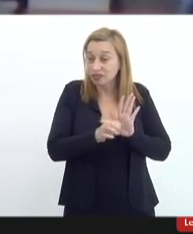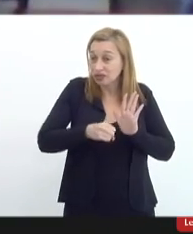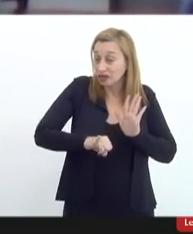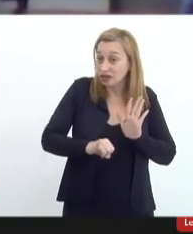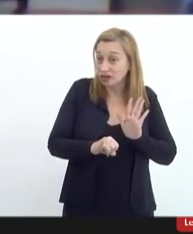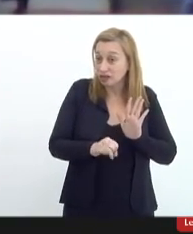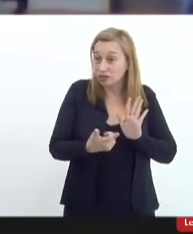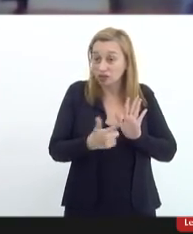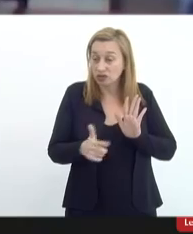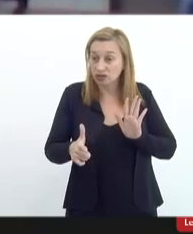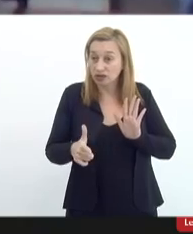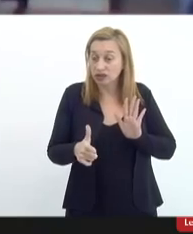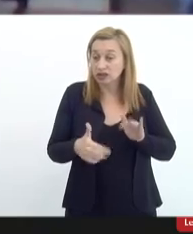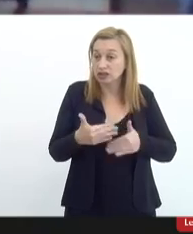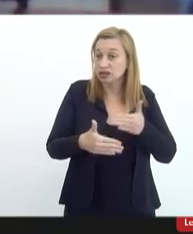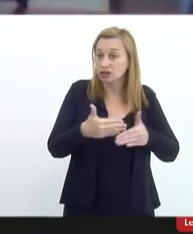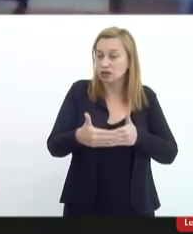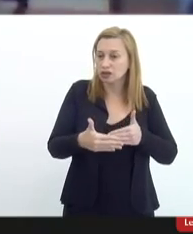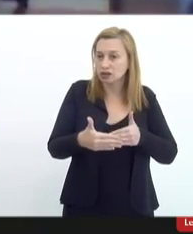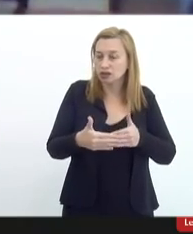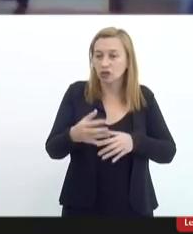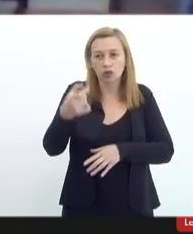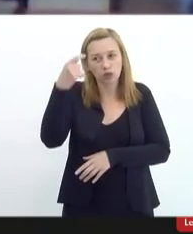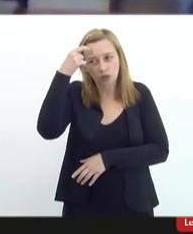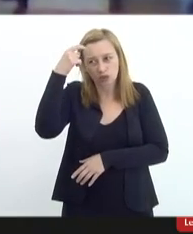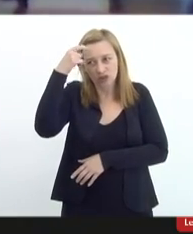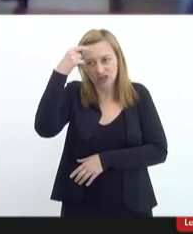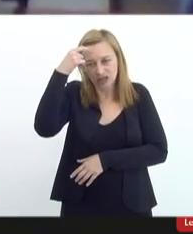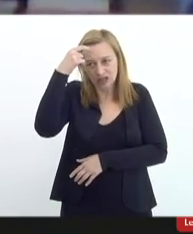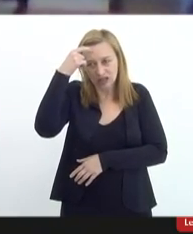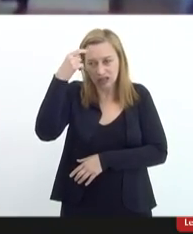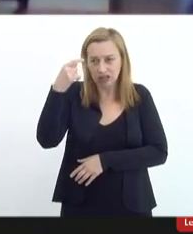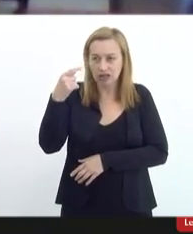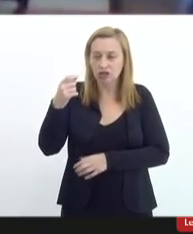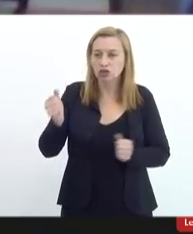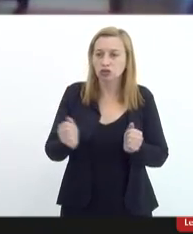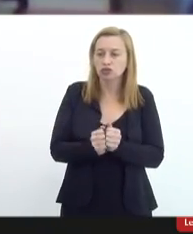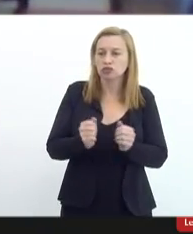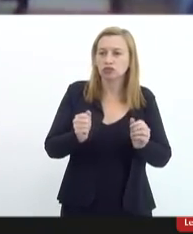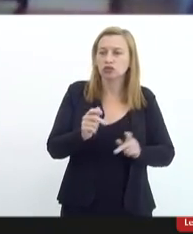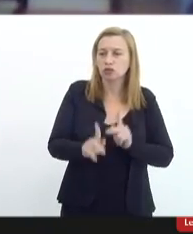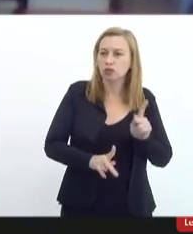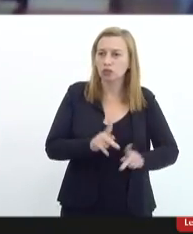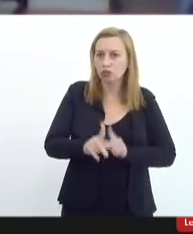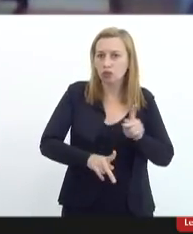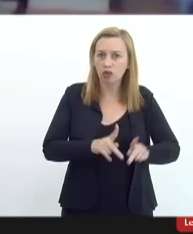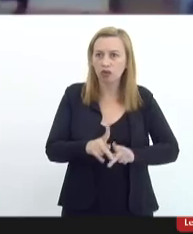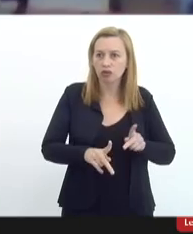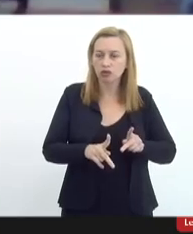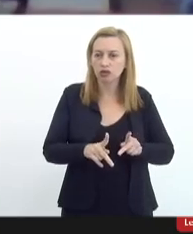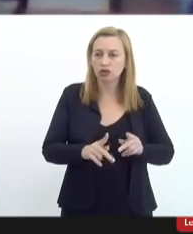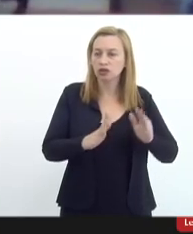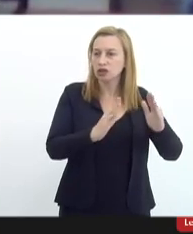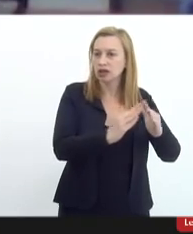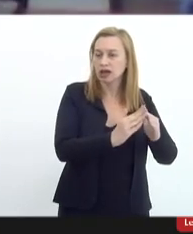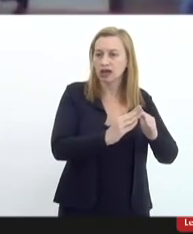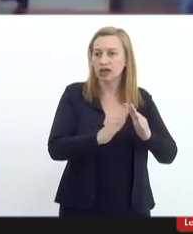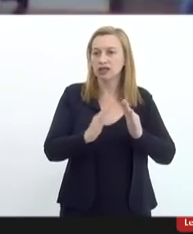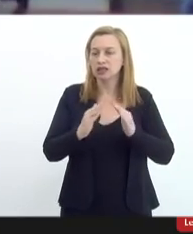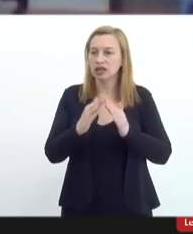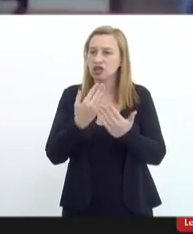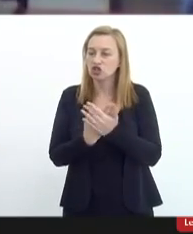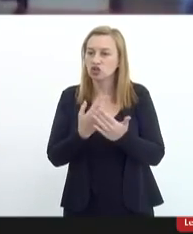sido desenvolvido a nível de consciência crítica com a população, em seus lares, na escola,